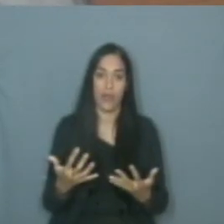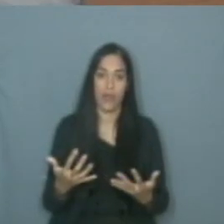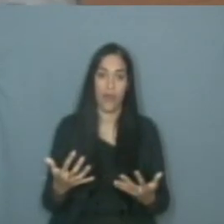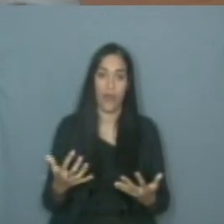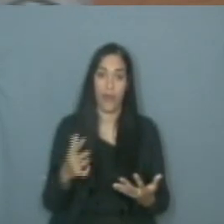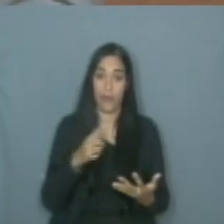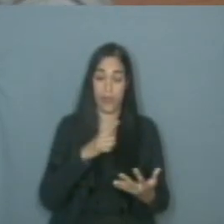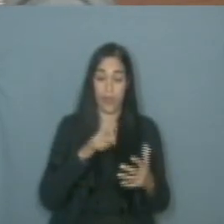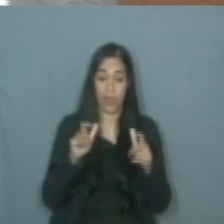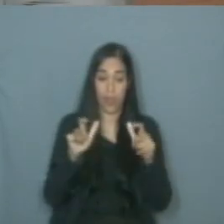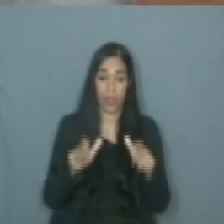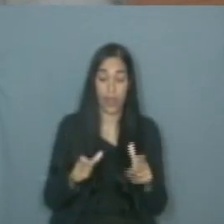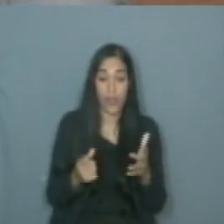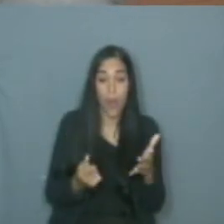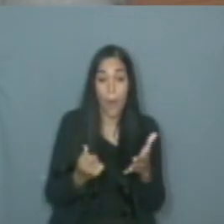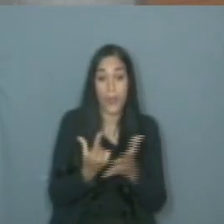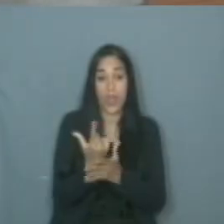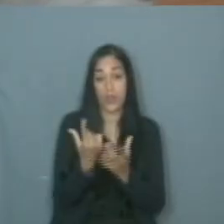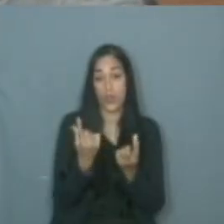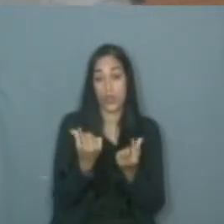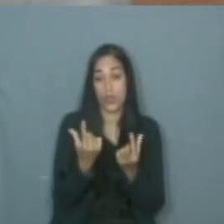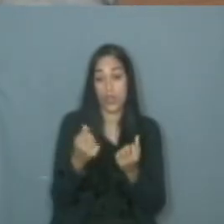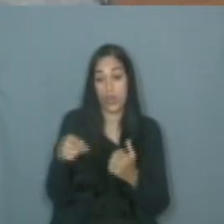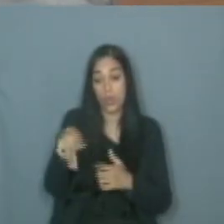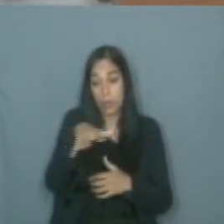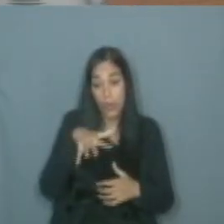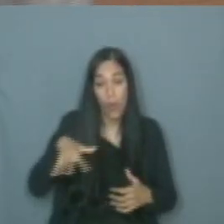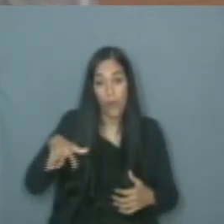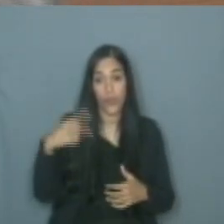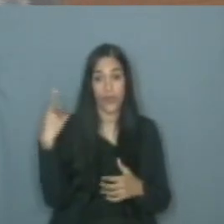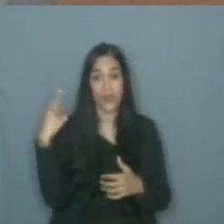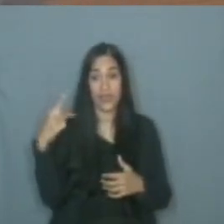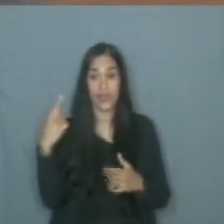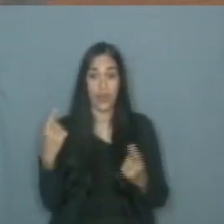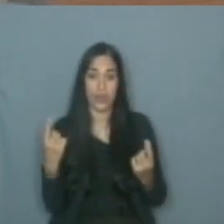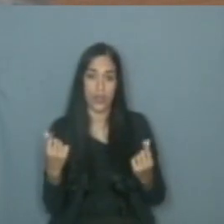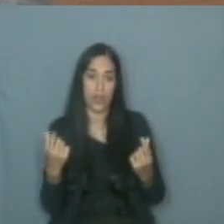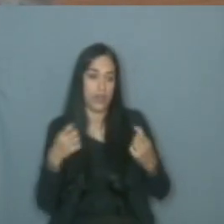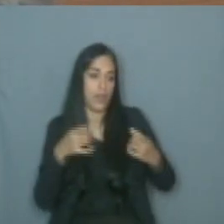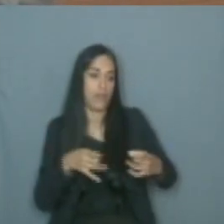que foi comprado com o dinheiro do povo, com o seu dinheiro, que está largado lá.